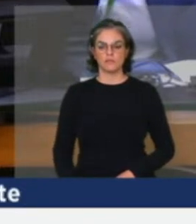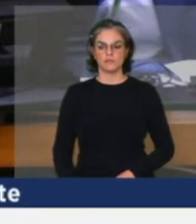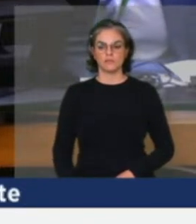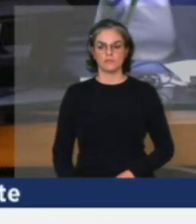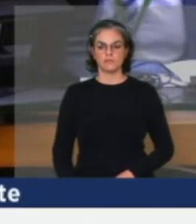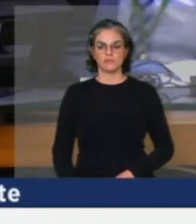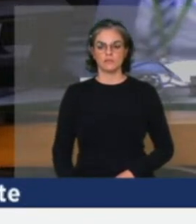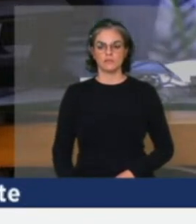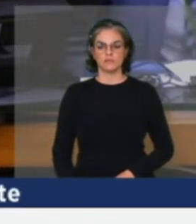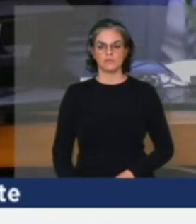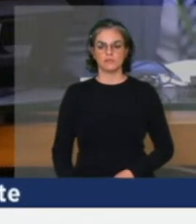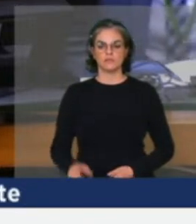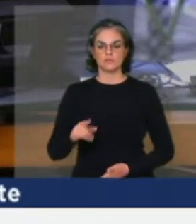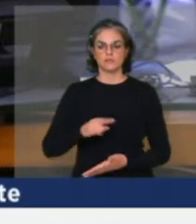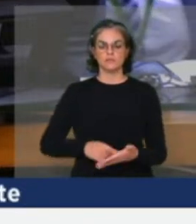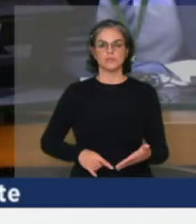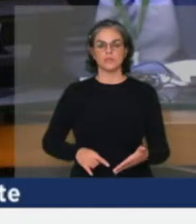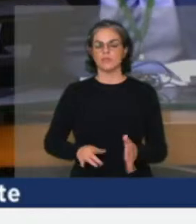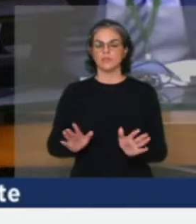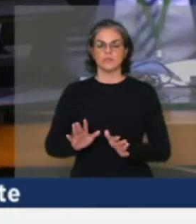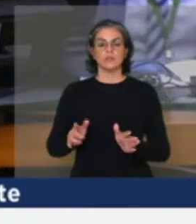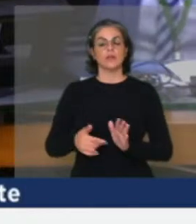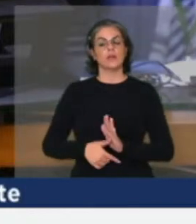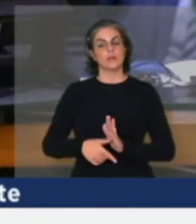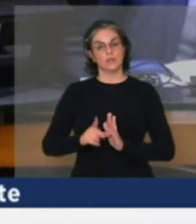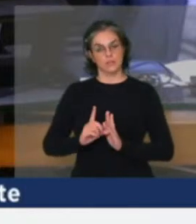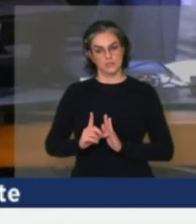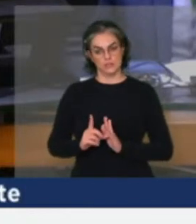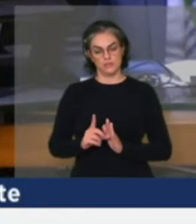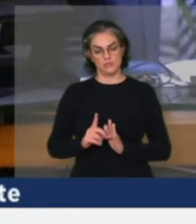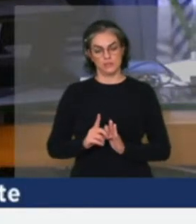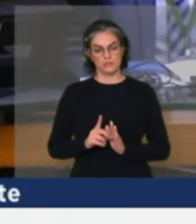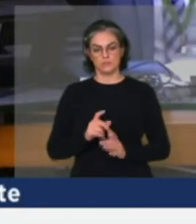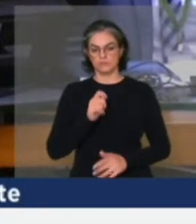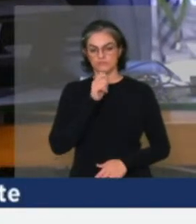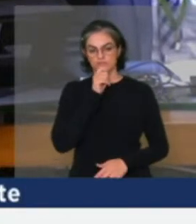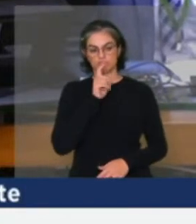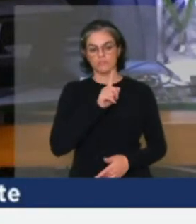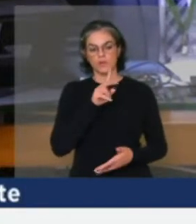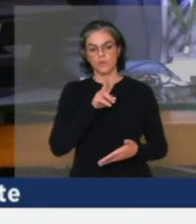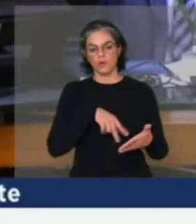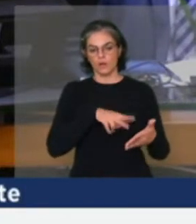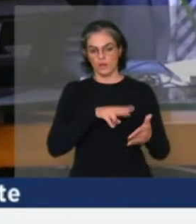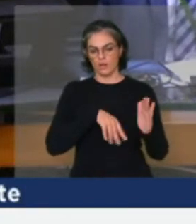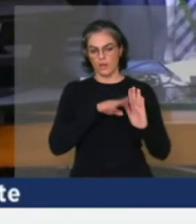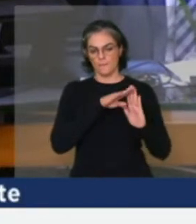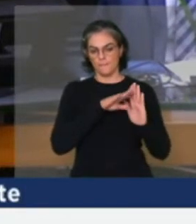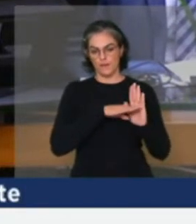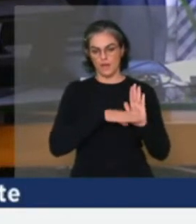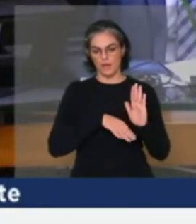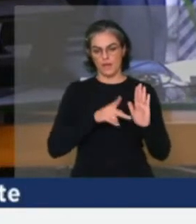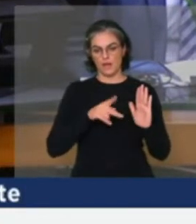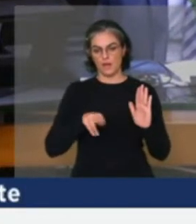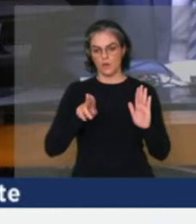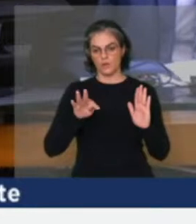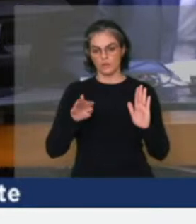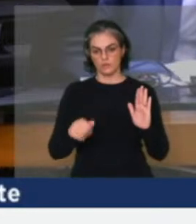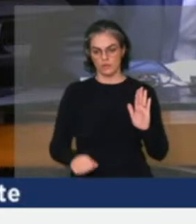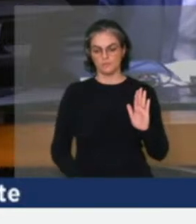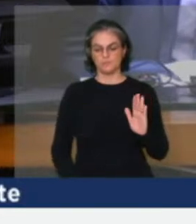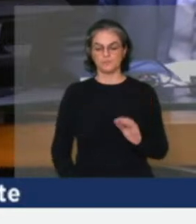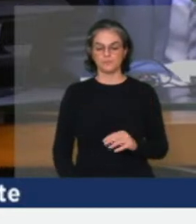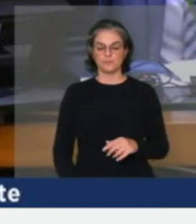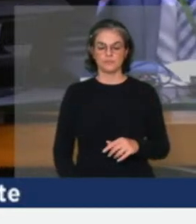Ok. Antes da leitura da matéria em pauta, eu irei aqui